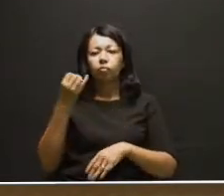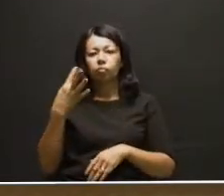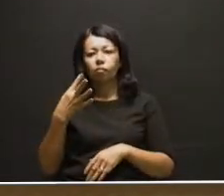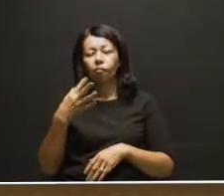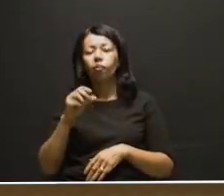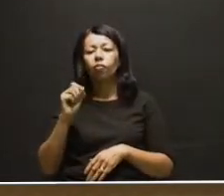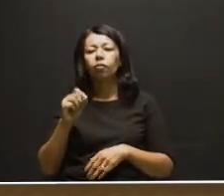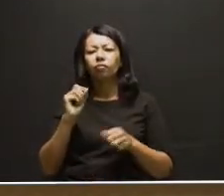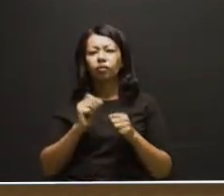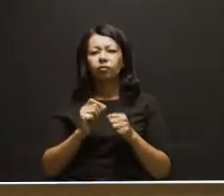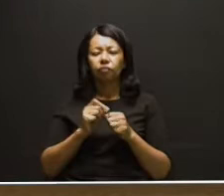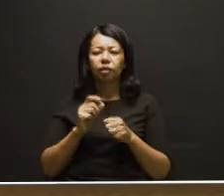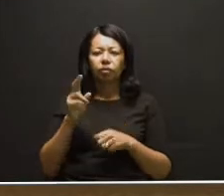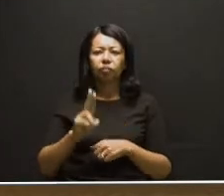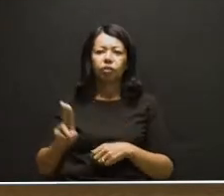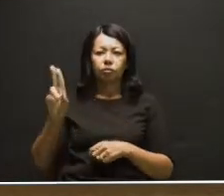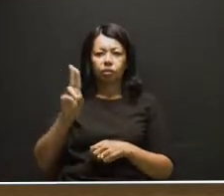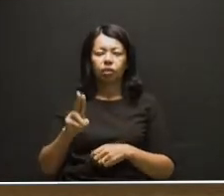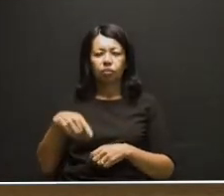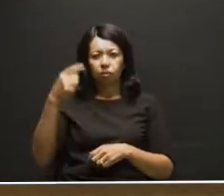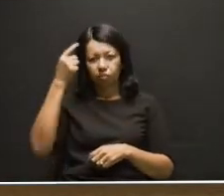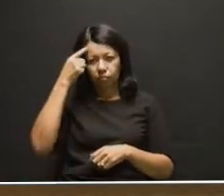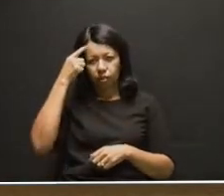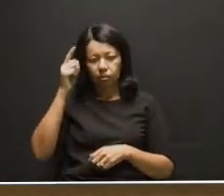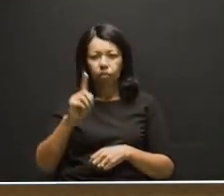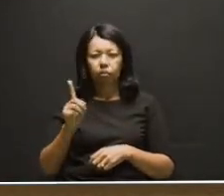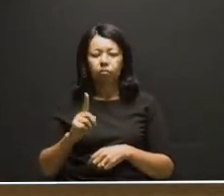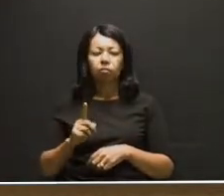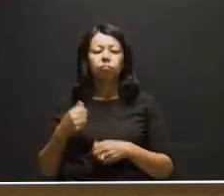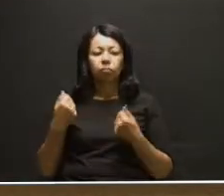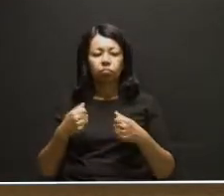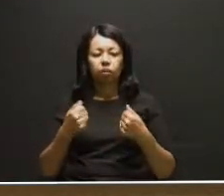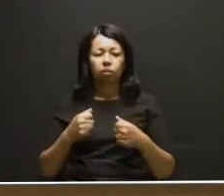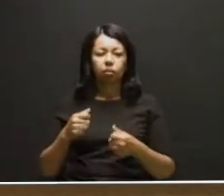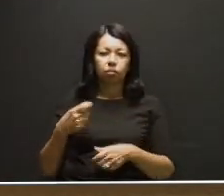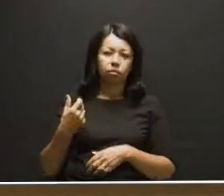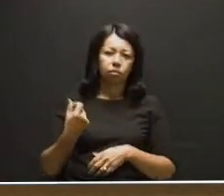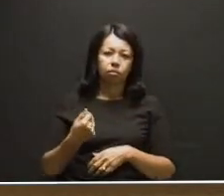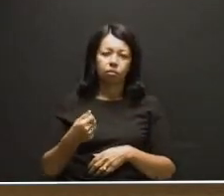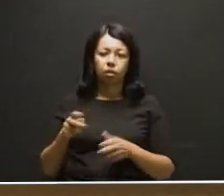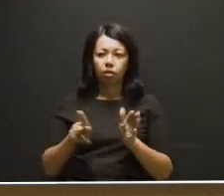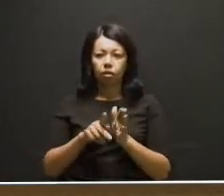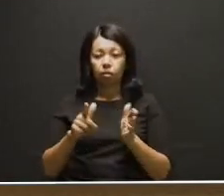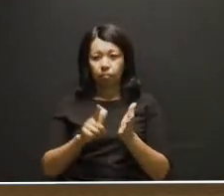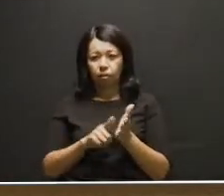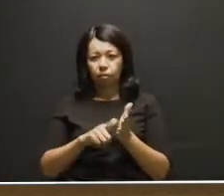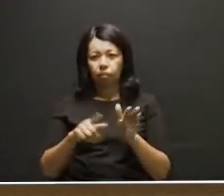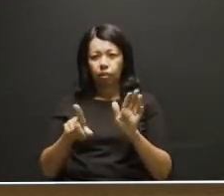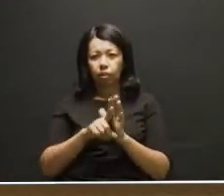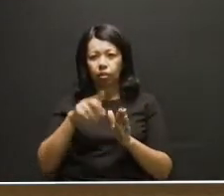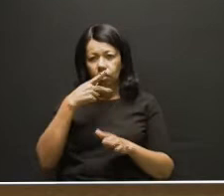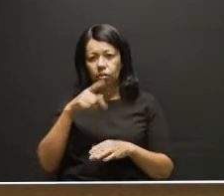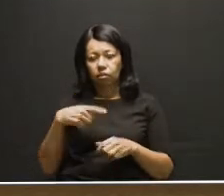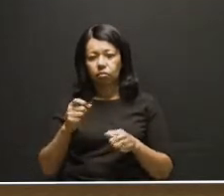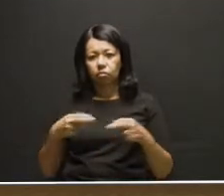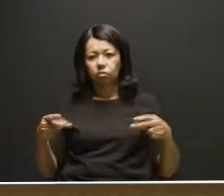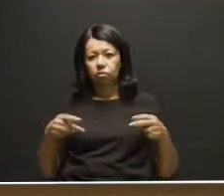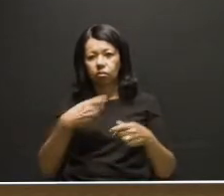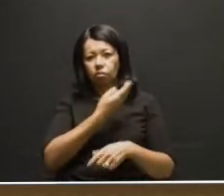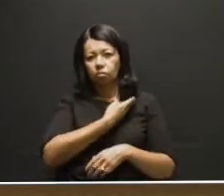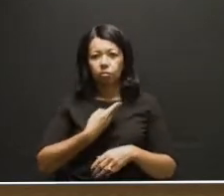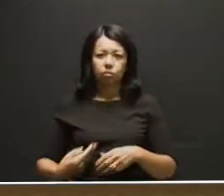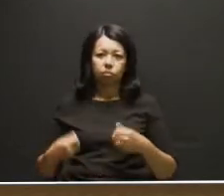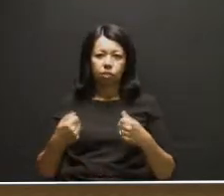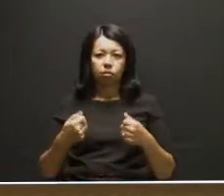atendidos o que foi gasto eu acho que quem não deve não teme e a própria lei diz que os atos públicos administrativos tem que